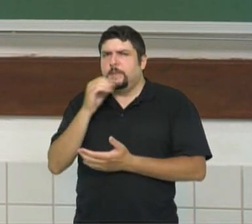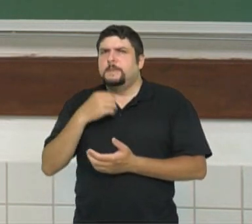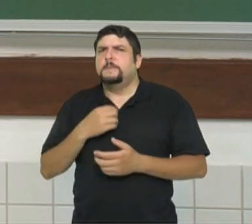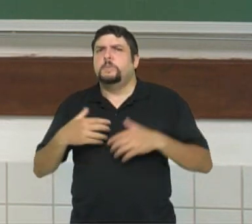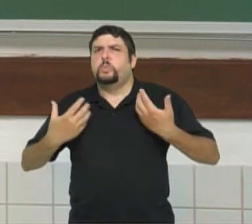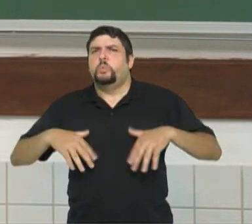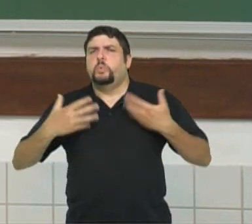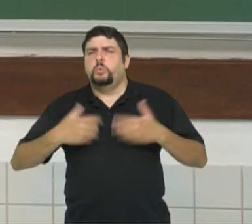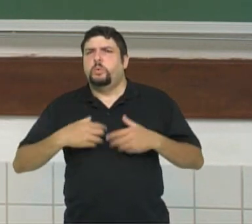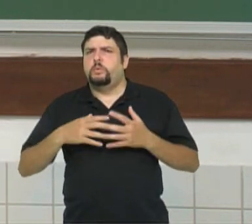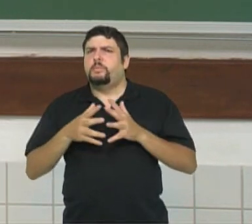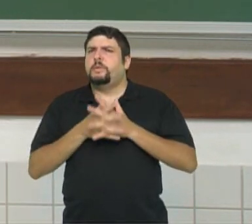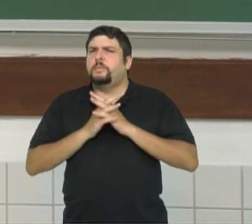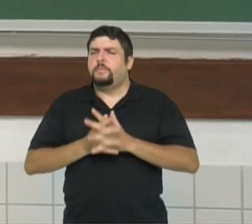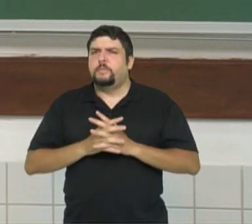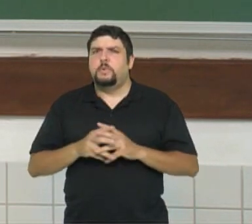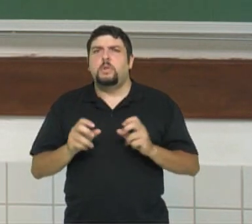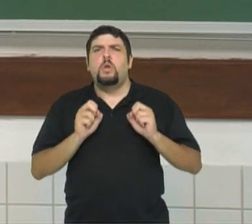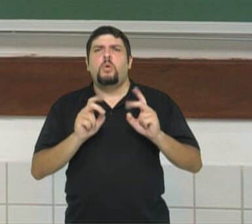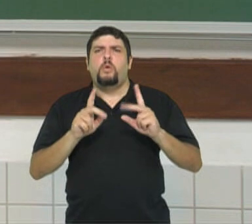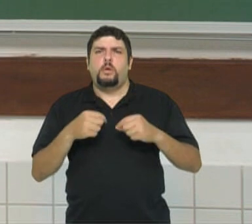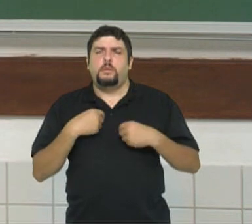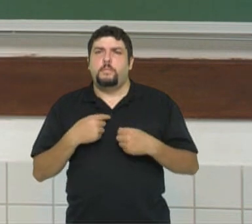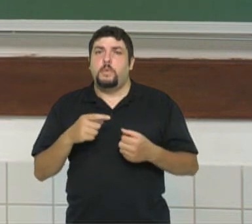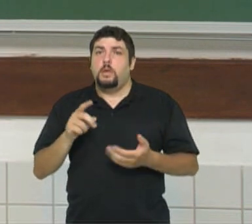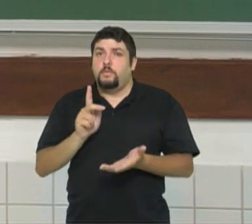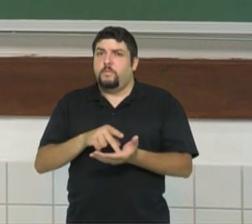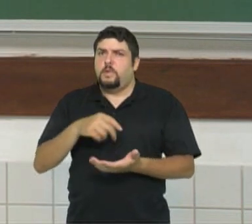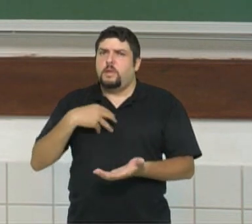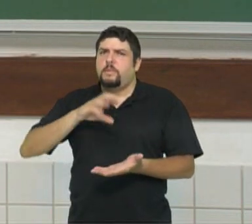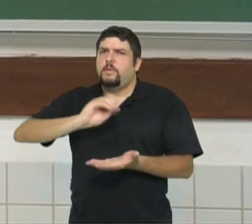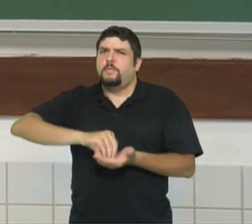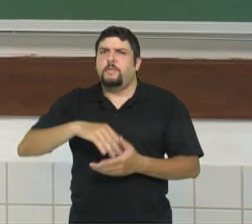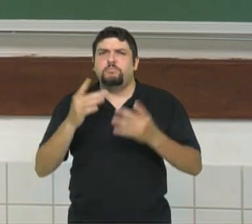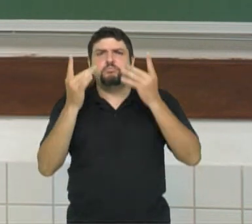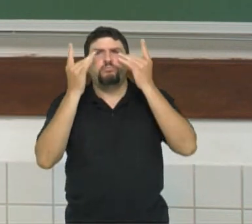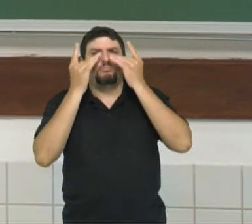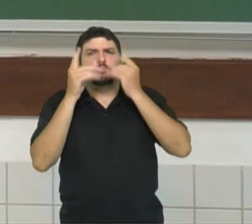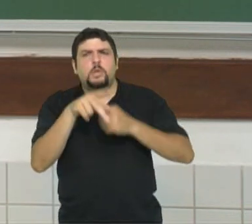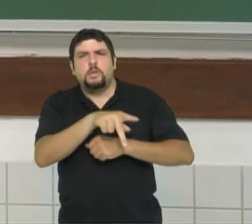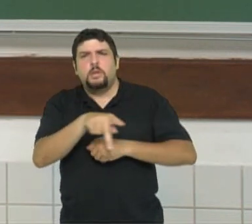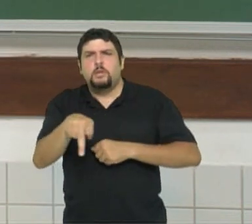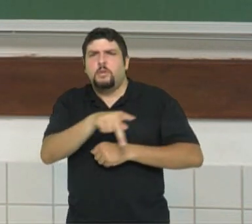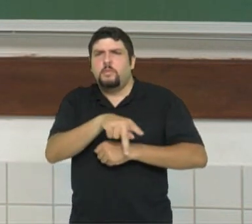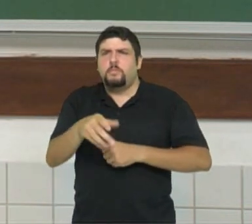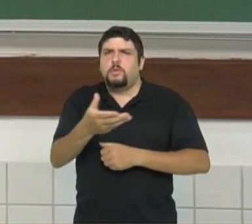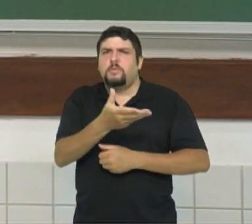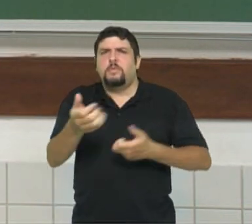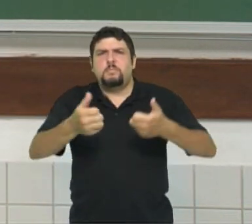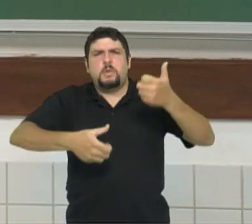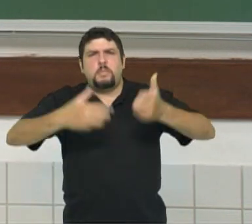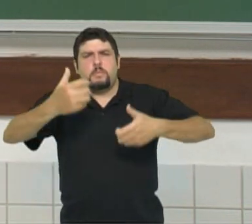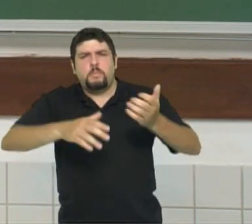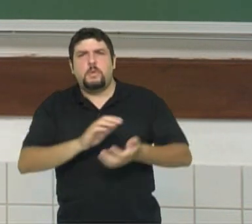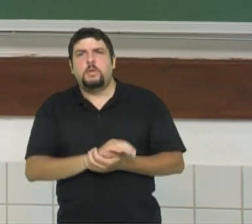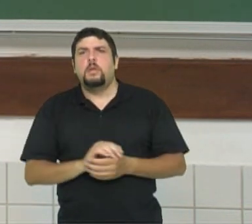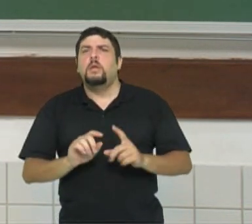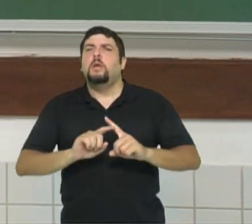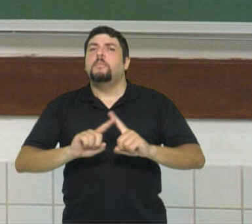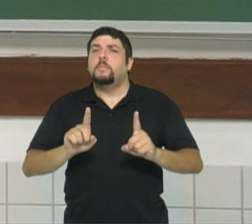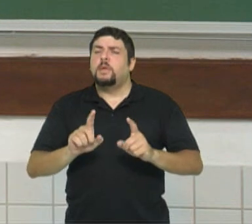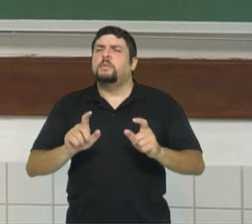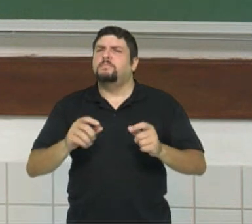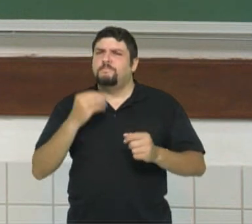complicado. Talvez não, aqui faz muita falta o professor presencialmente com vocês para explicar, né? Mas